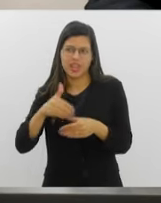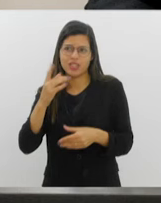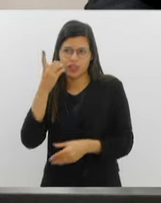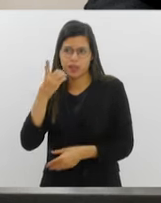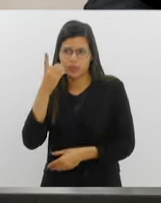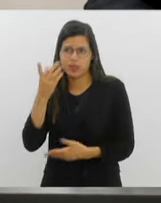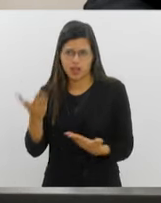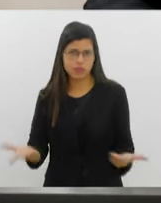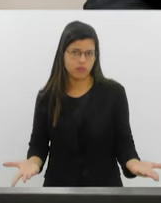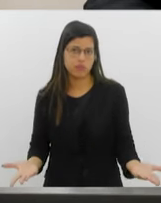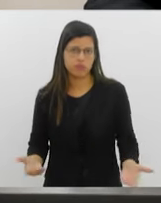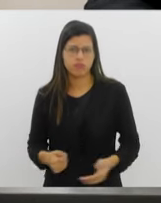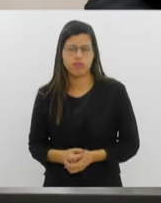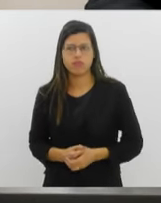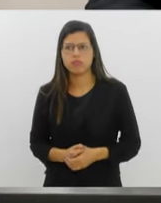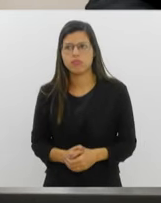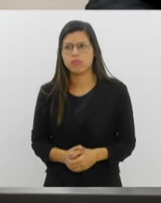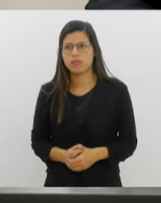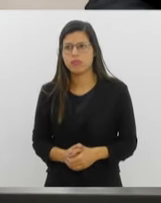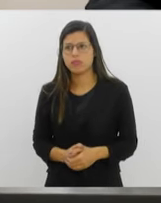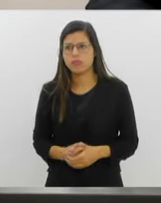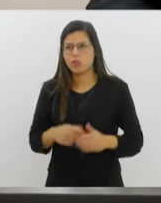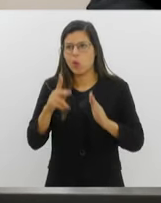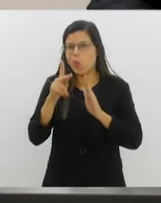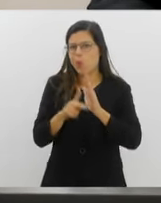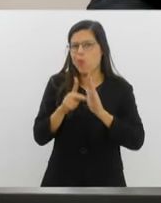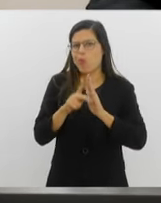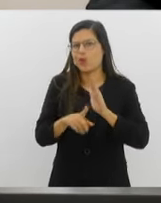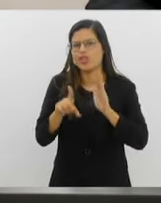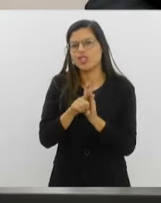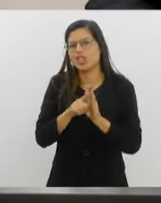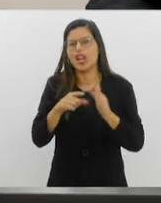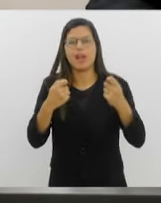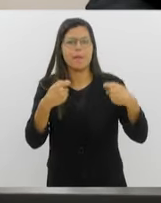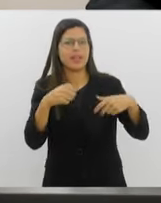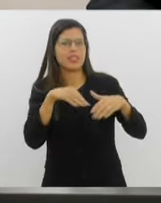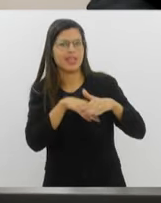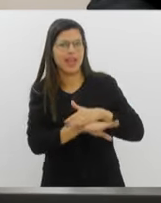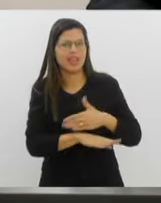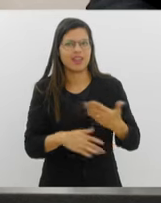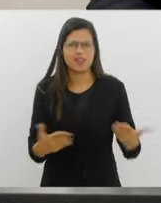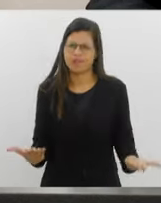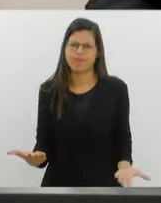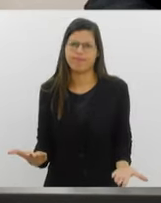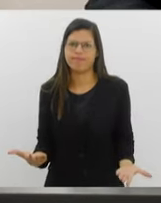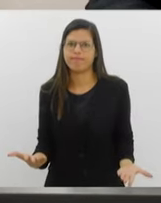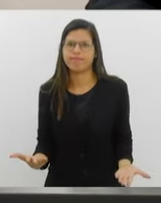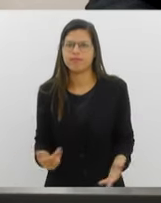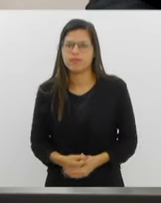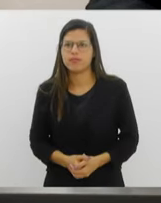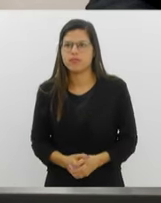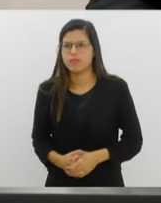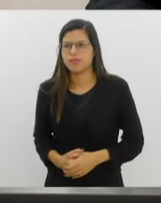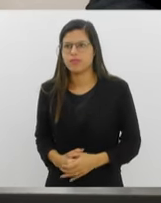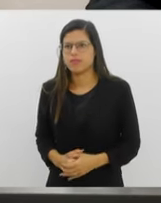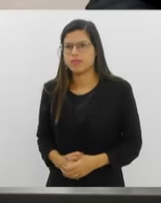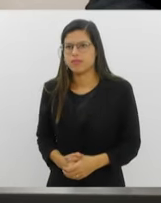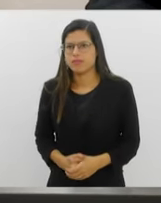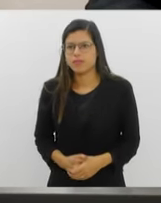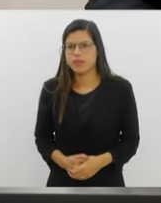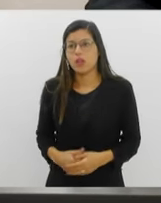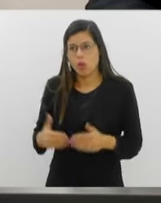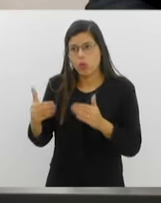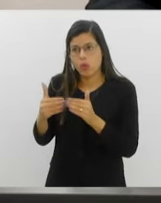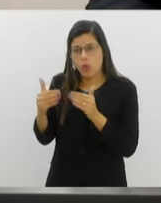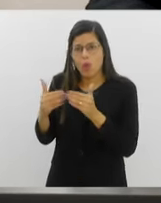É sim, mas o projeto deve aguardar, não, deve ser arquivado. Tem razão, Excelência. Eu diria com outra ligada. Eu não